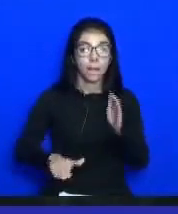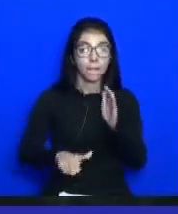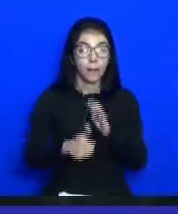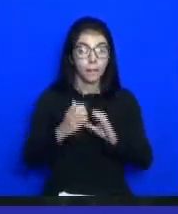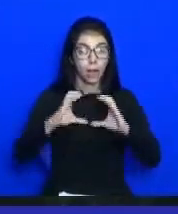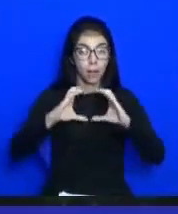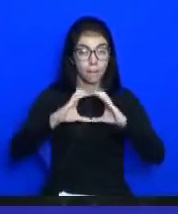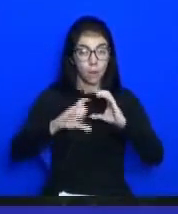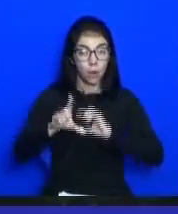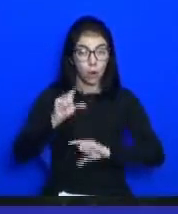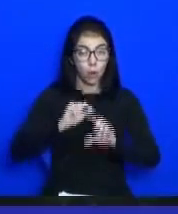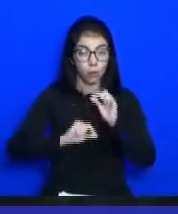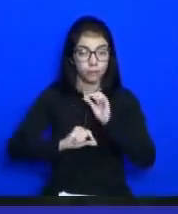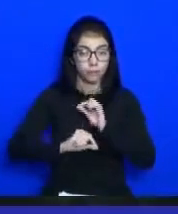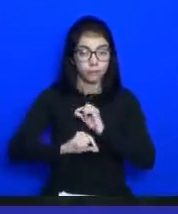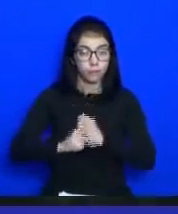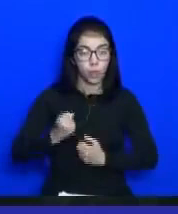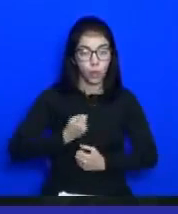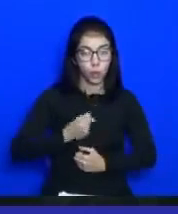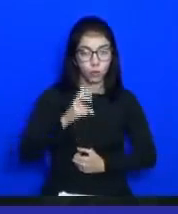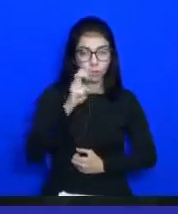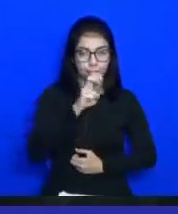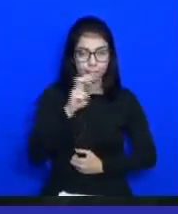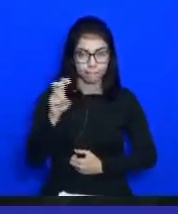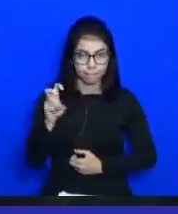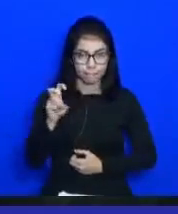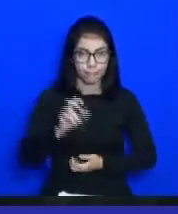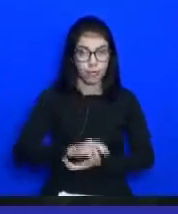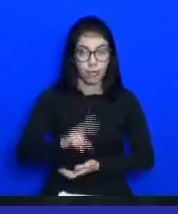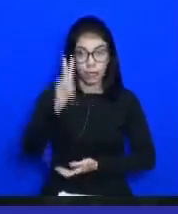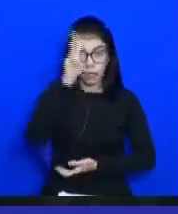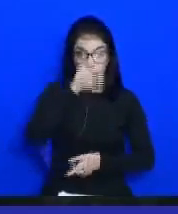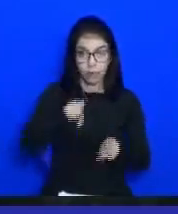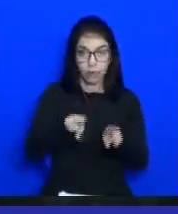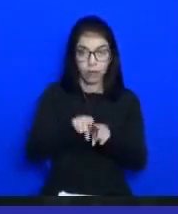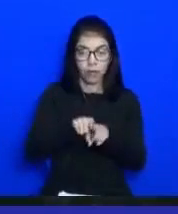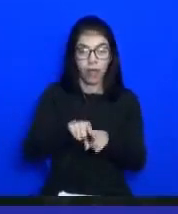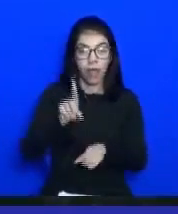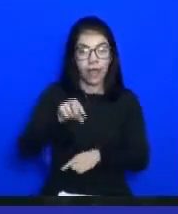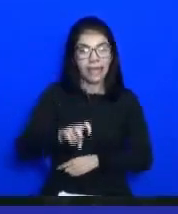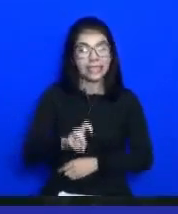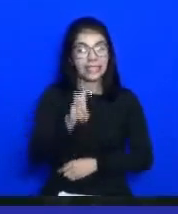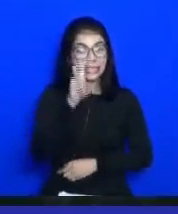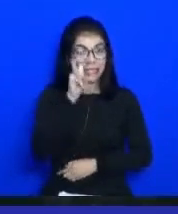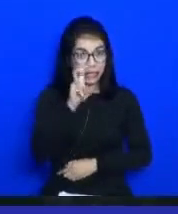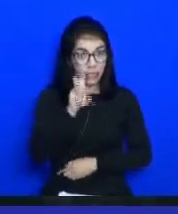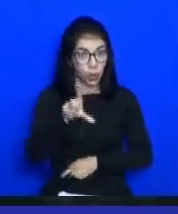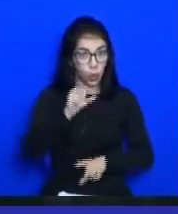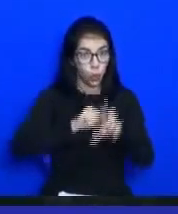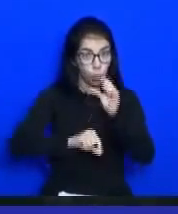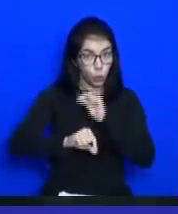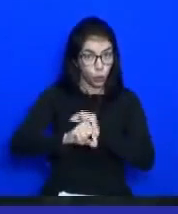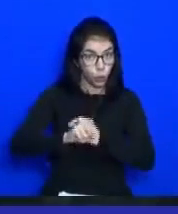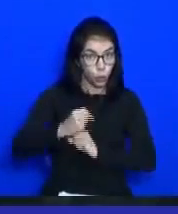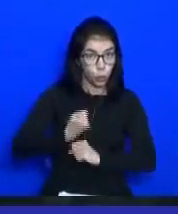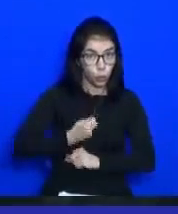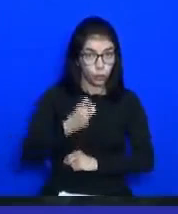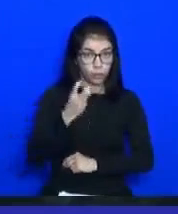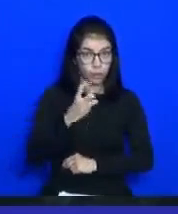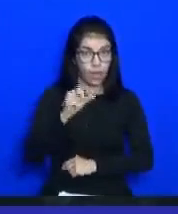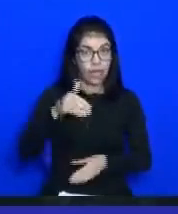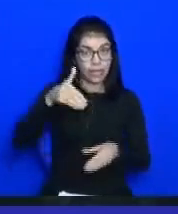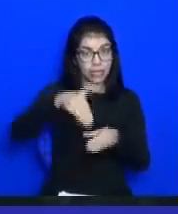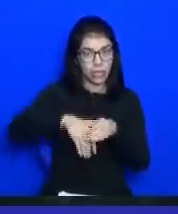Primeira bola sorteada é o número 55. Lembrando que são 5 números sorteados no universo de